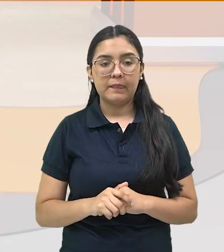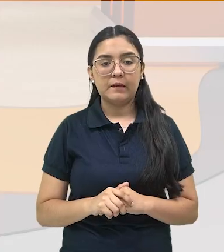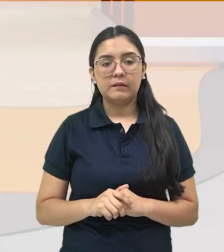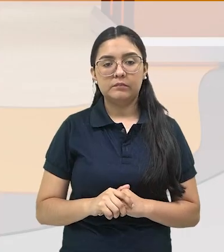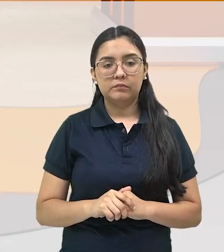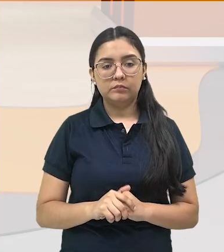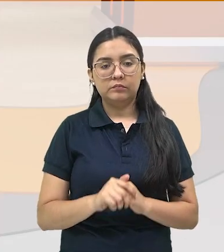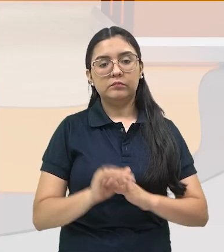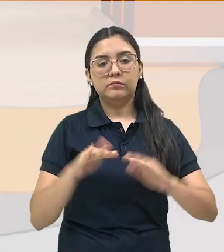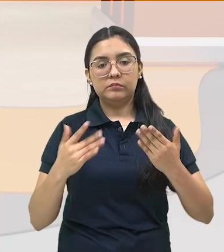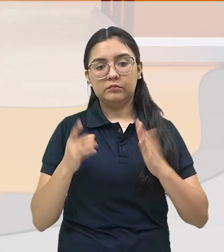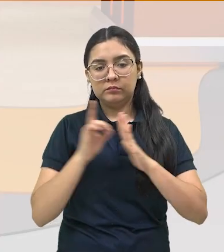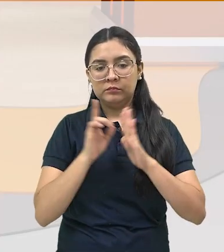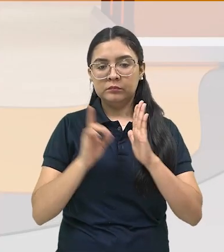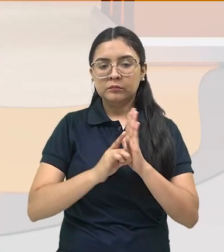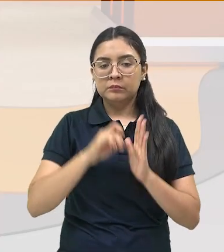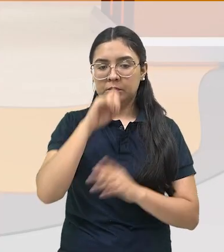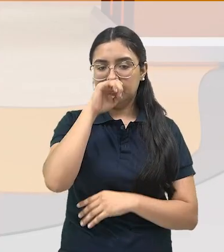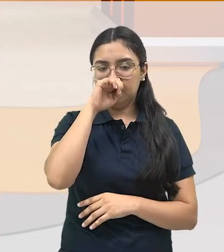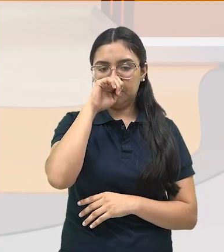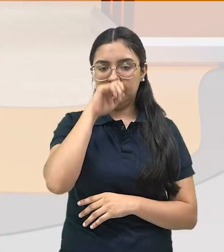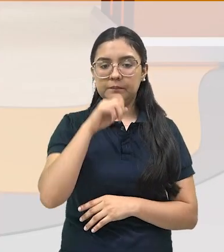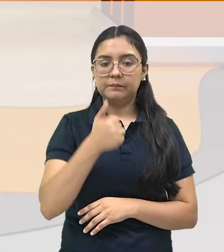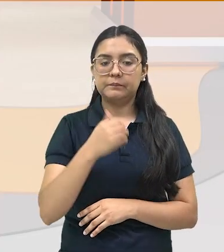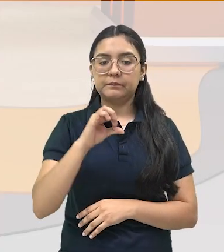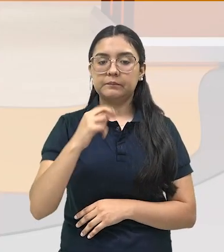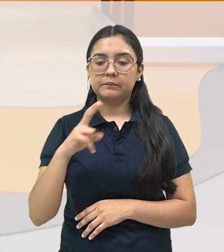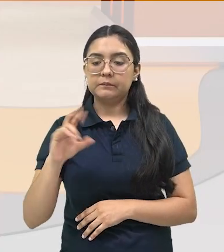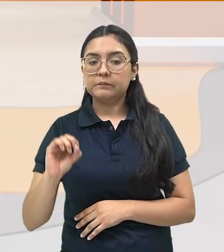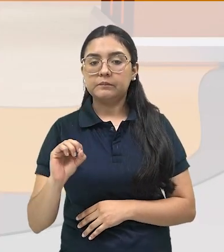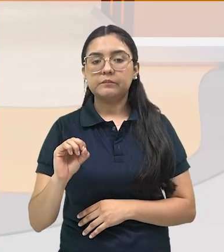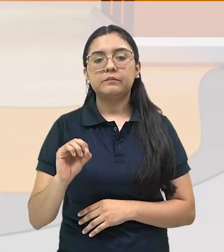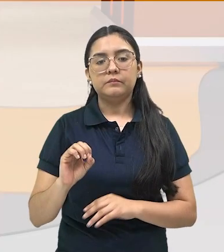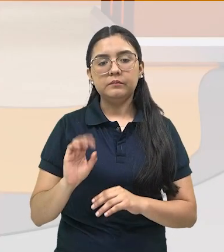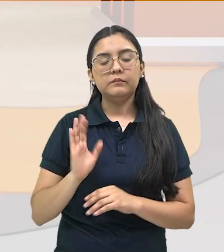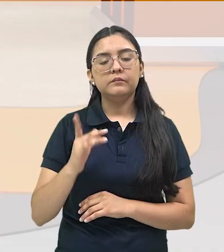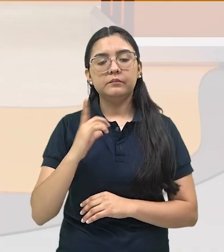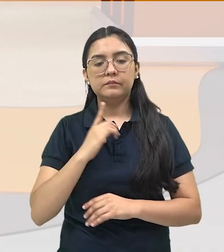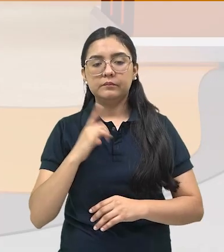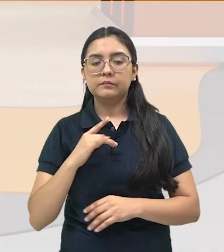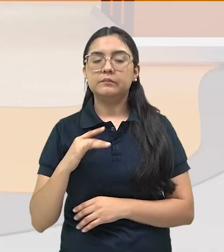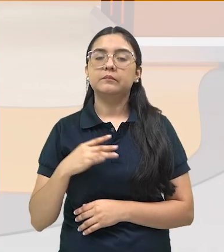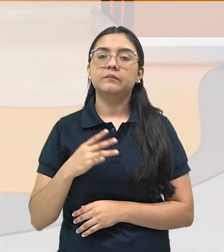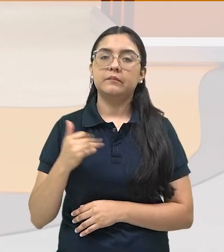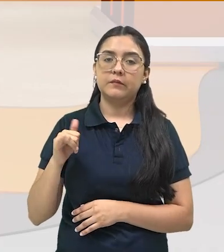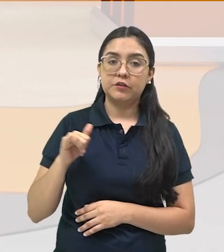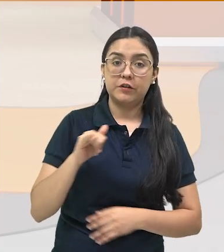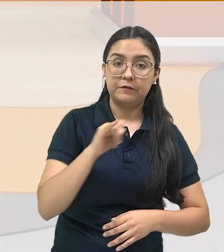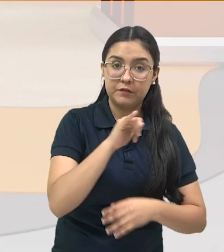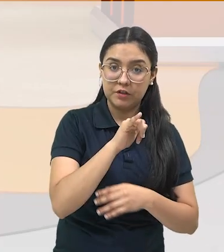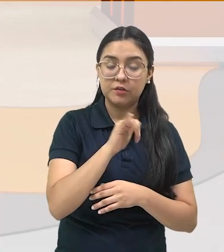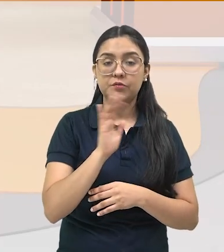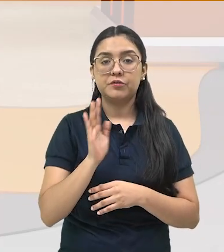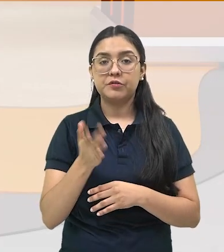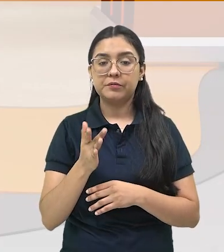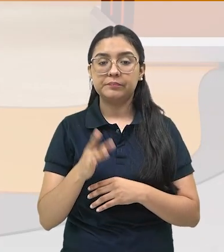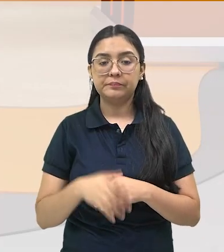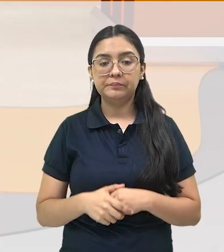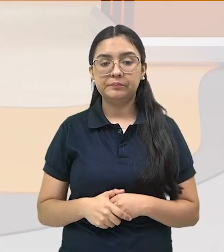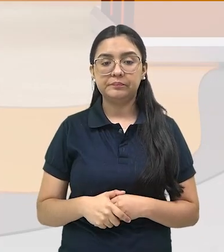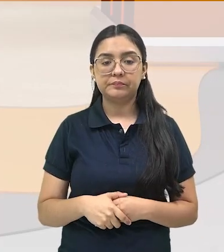vai para a década de 50 em especial. Aqui a gente já tem os aviões com motores a propulsão,